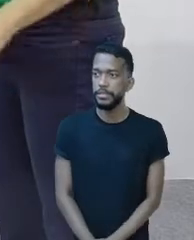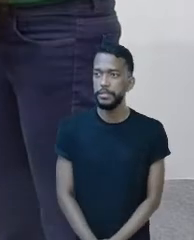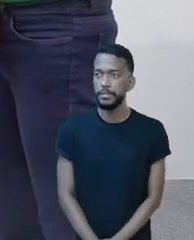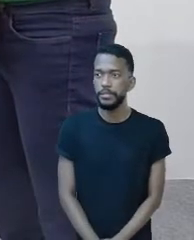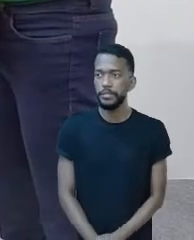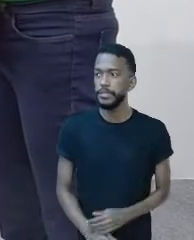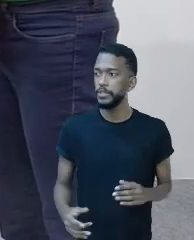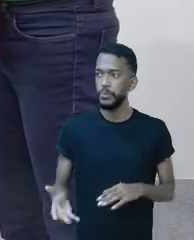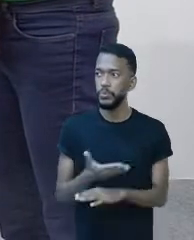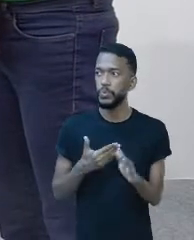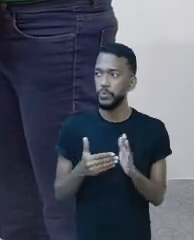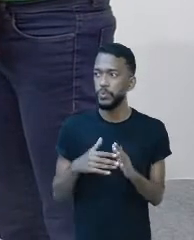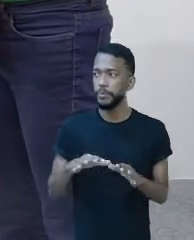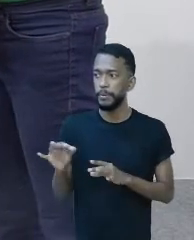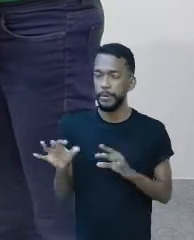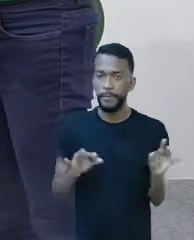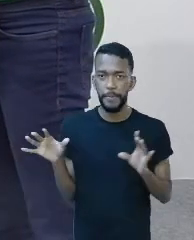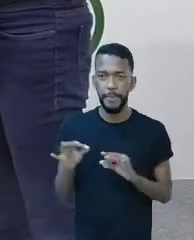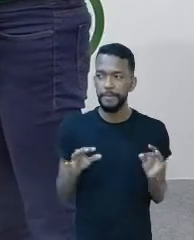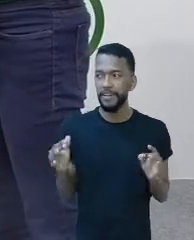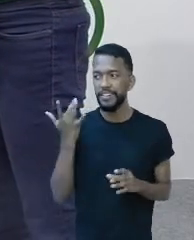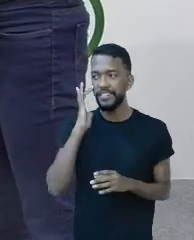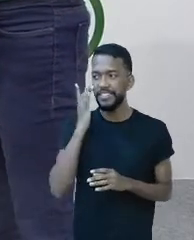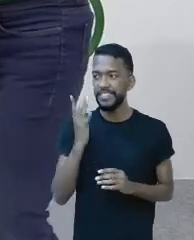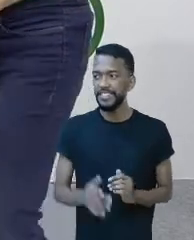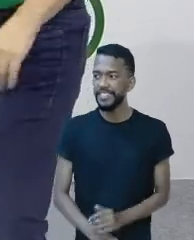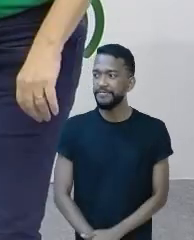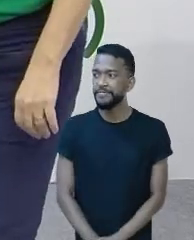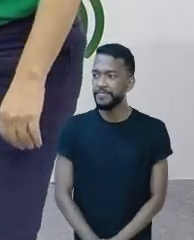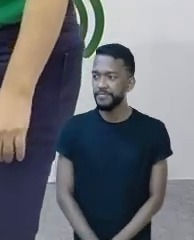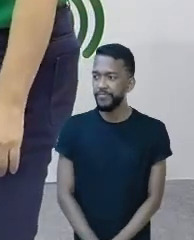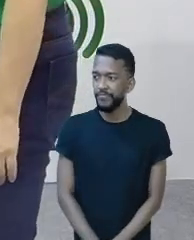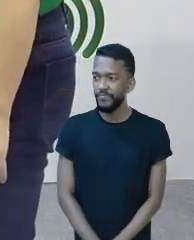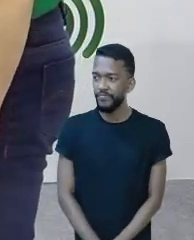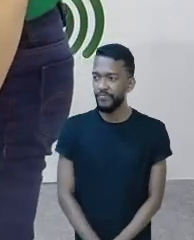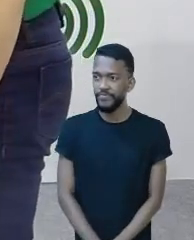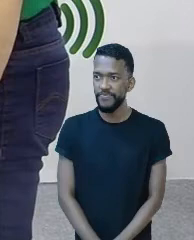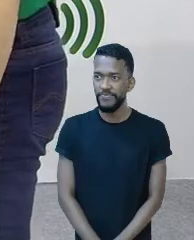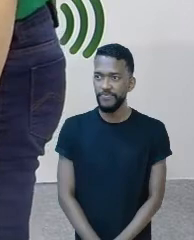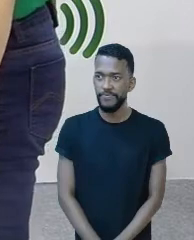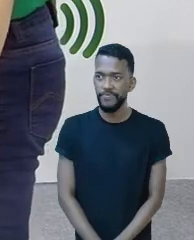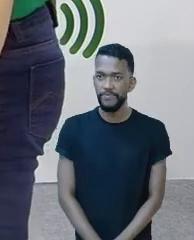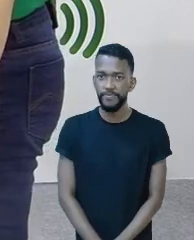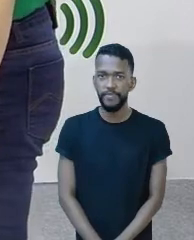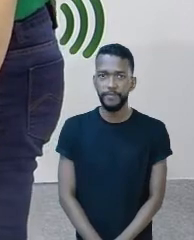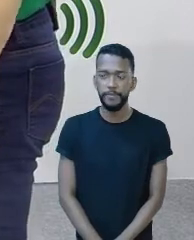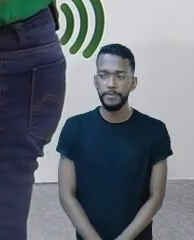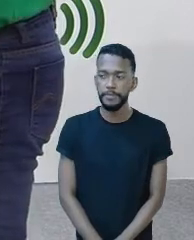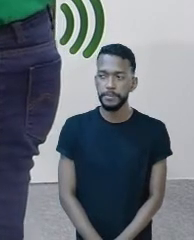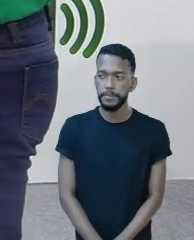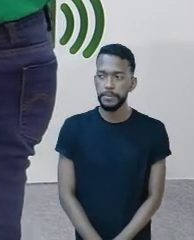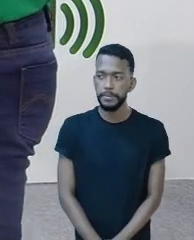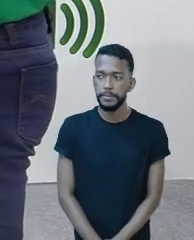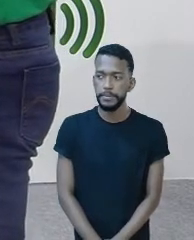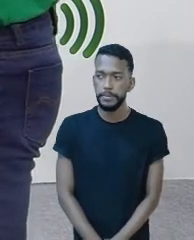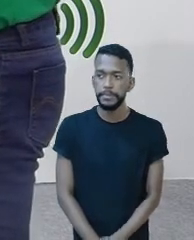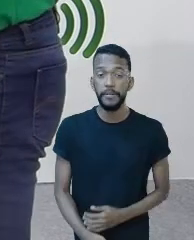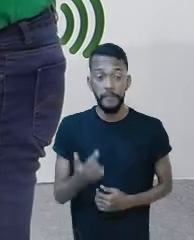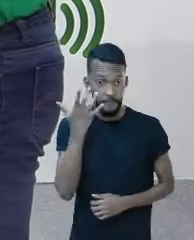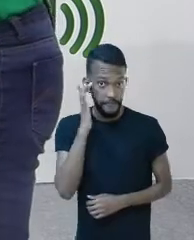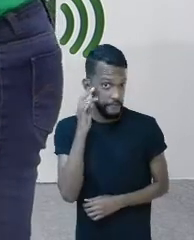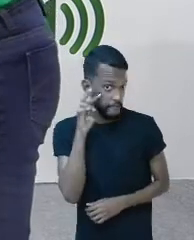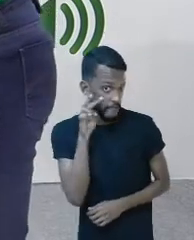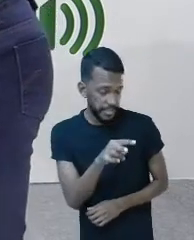que ela vai tirar tudo, né, gente? Vamos pra isso. Ou não. Vamos ver. Olha aí, tá, pessoal? Vamos olhar pra ver se não